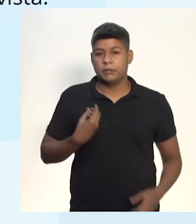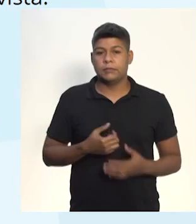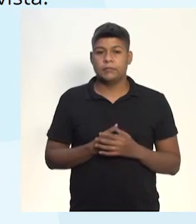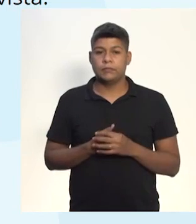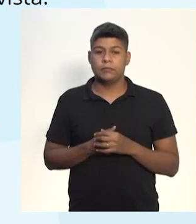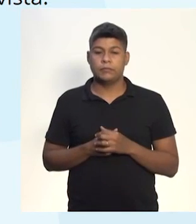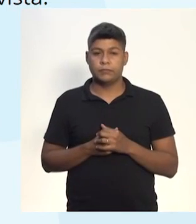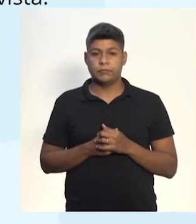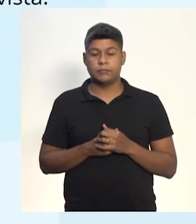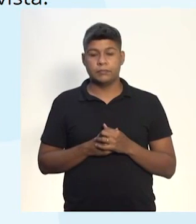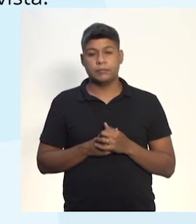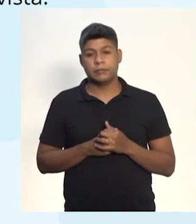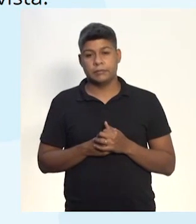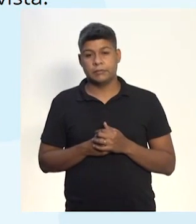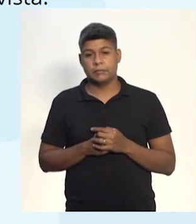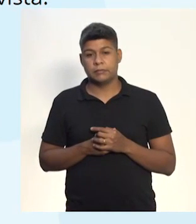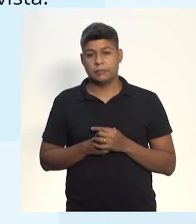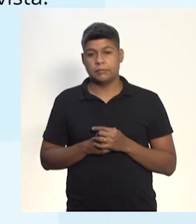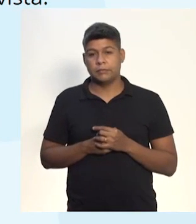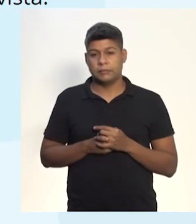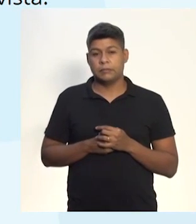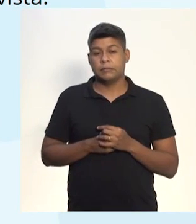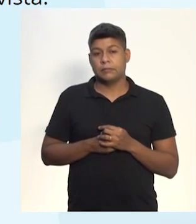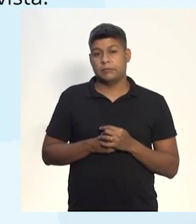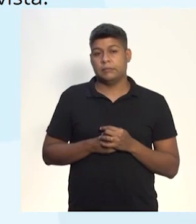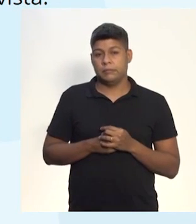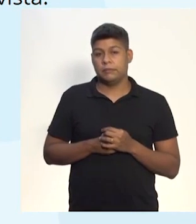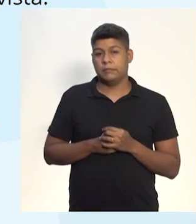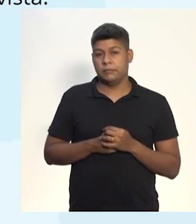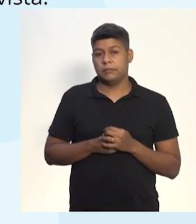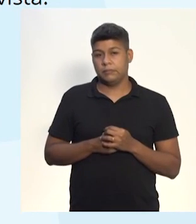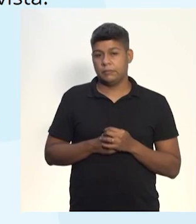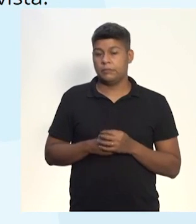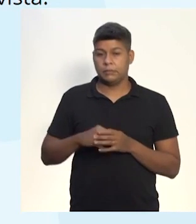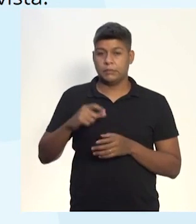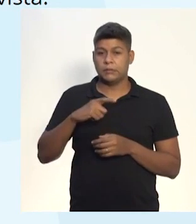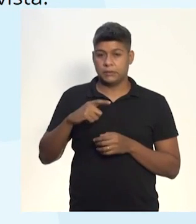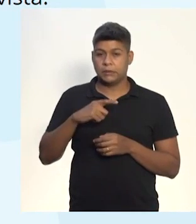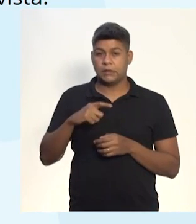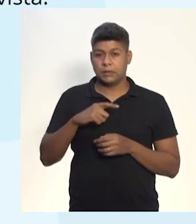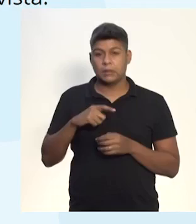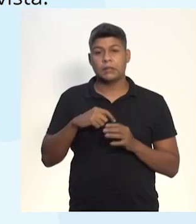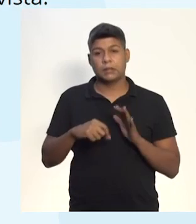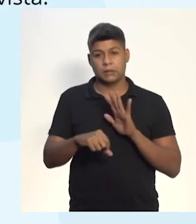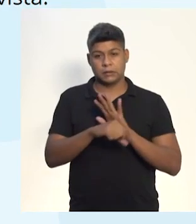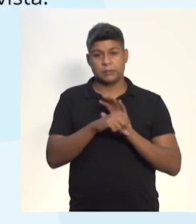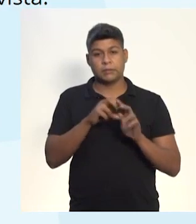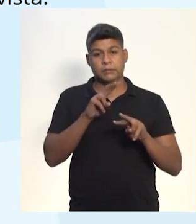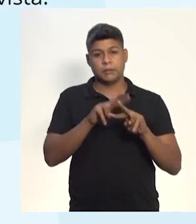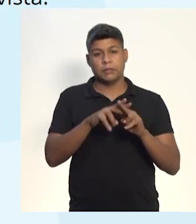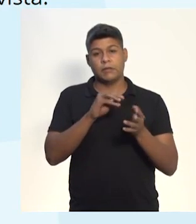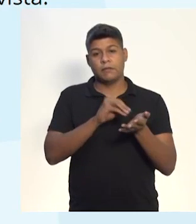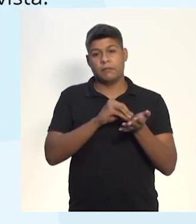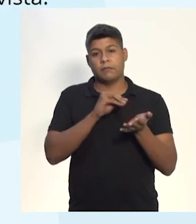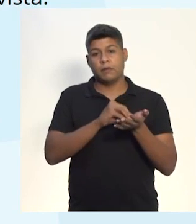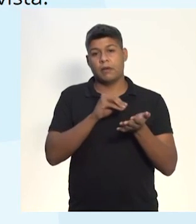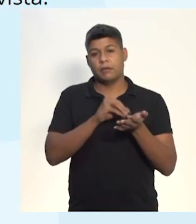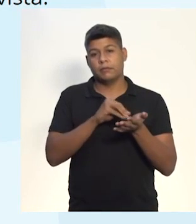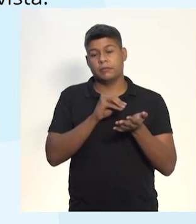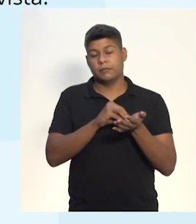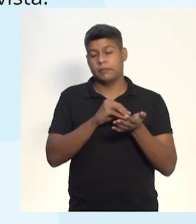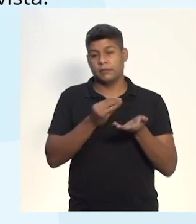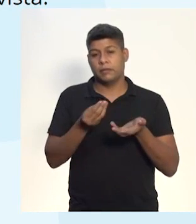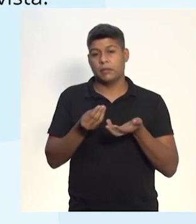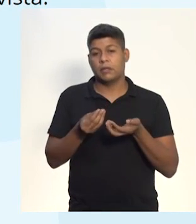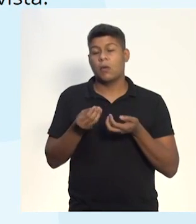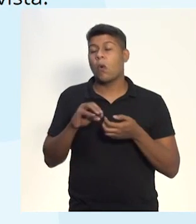né? E aí a gente colocou assim: Valjean considerou sua pena demasiado dura para a falta que havia cometido.